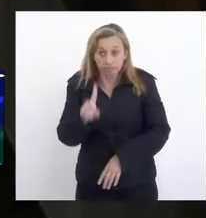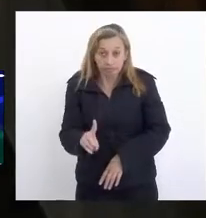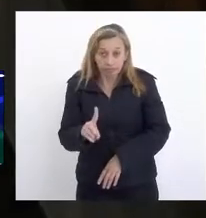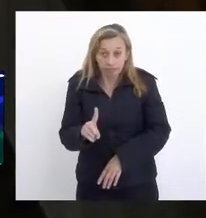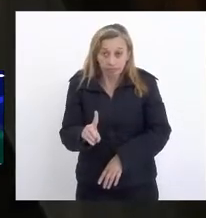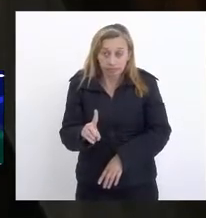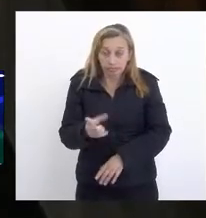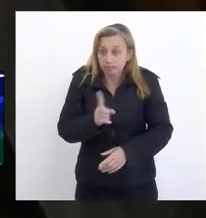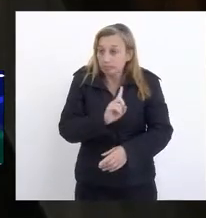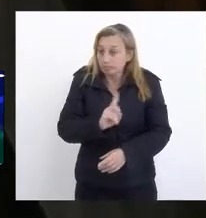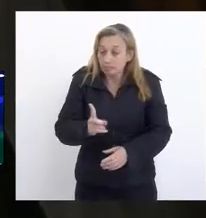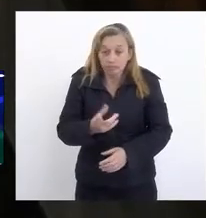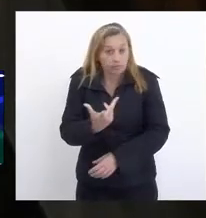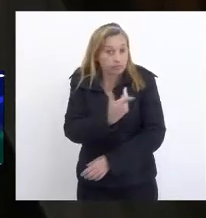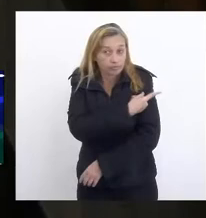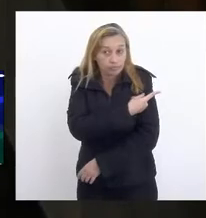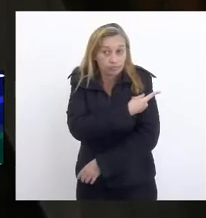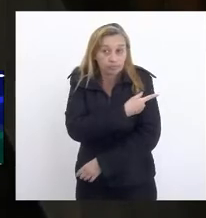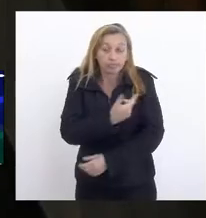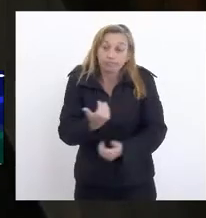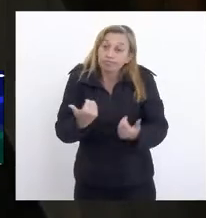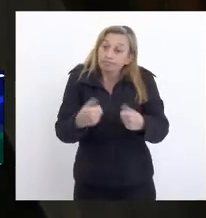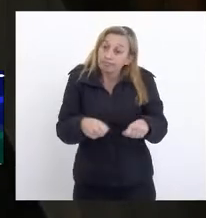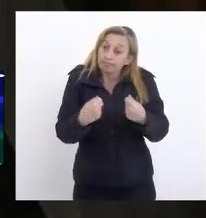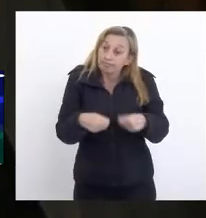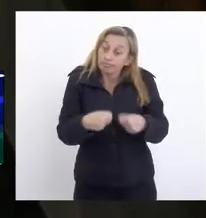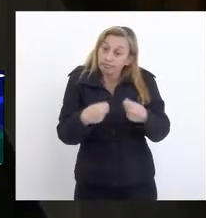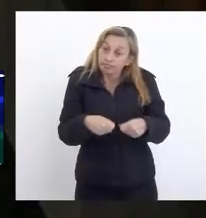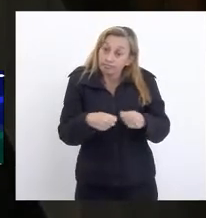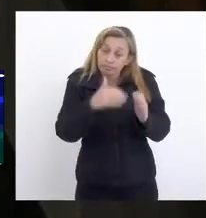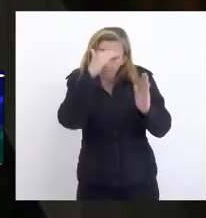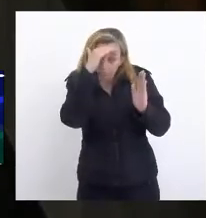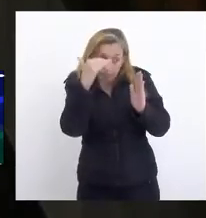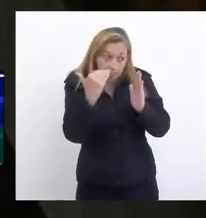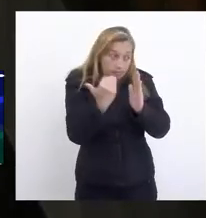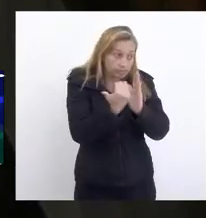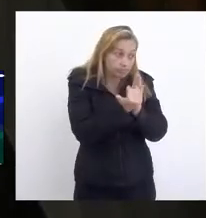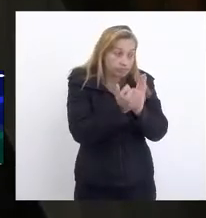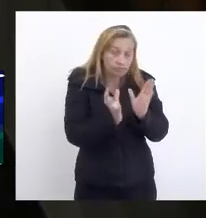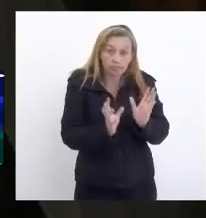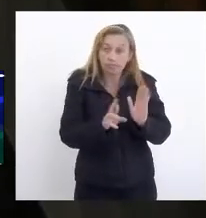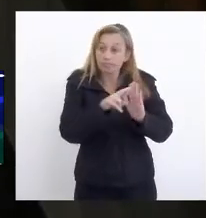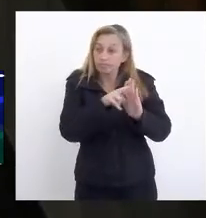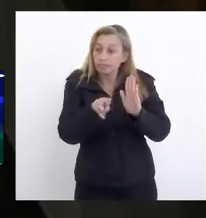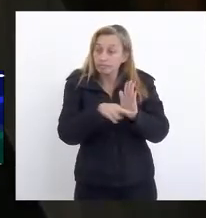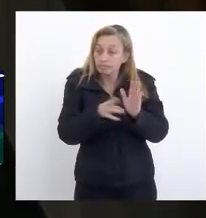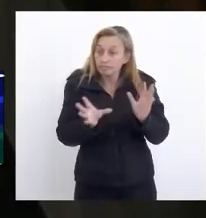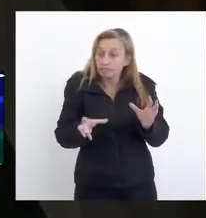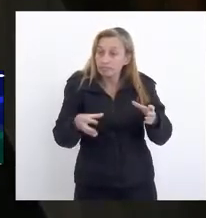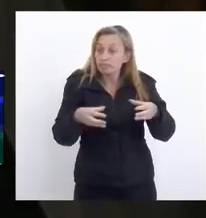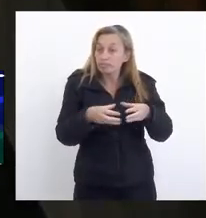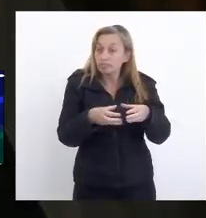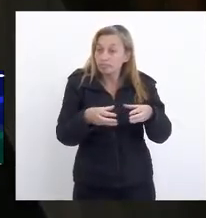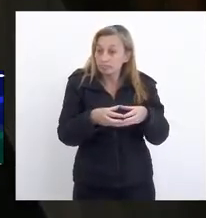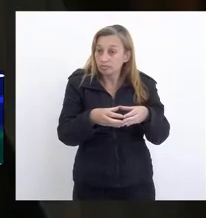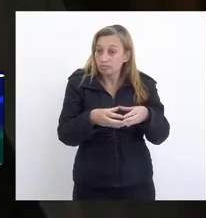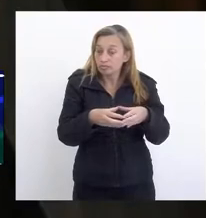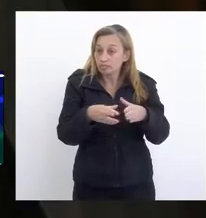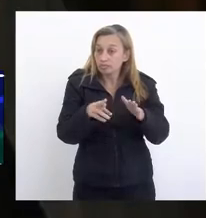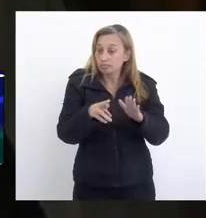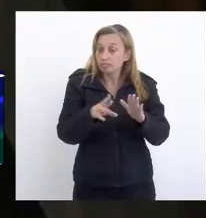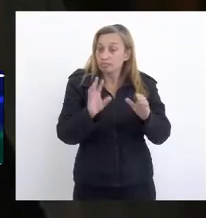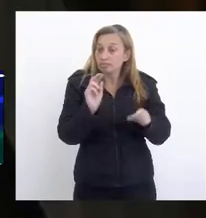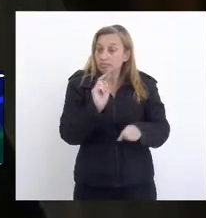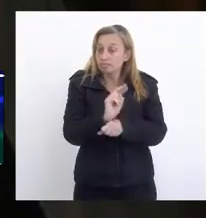se vacinar, tem que se render aos interesses coletivos de proteção às